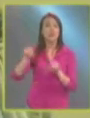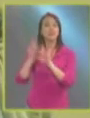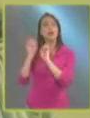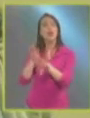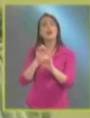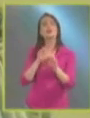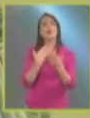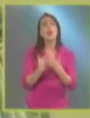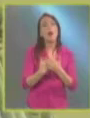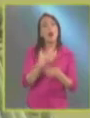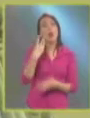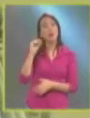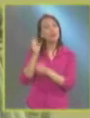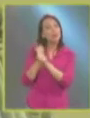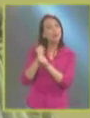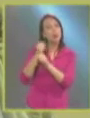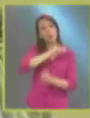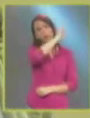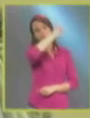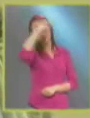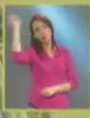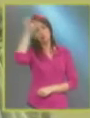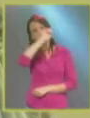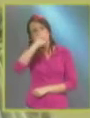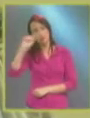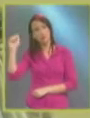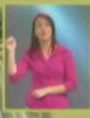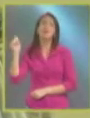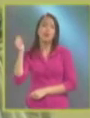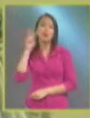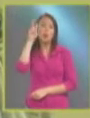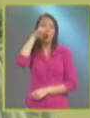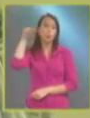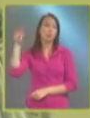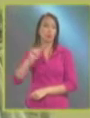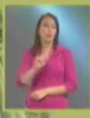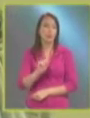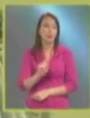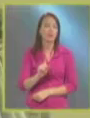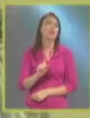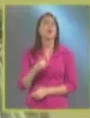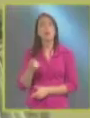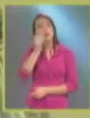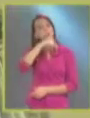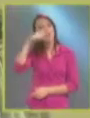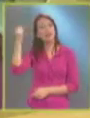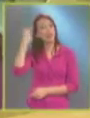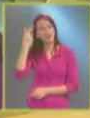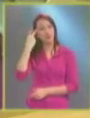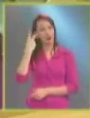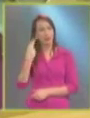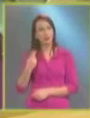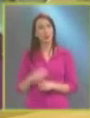30 anos escrevendo normalmente no quadro. Então, eu não leio o que eu escrevo, evidentemente, quando eu estou escrevendo o quadro, mas minha letra é normal, você fez não sabe. Curso,